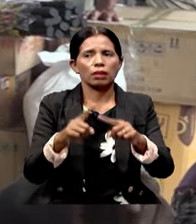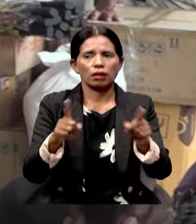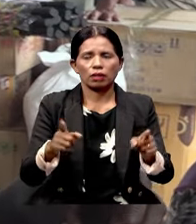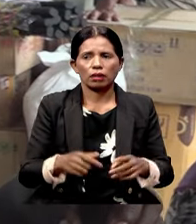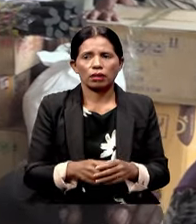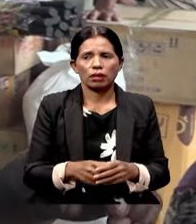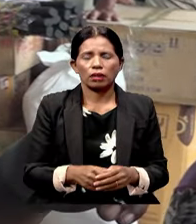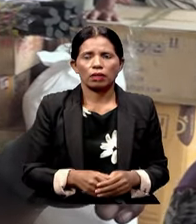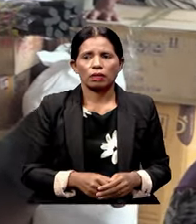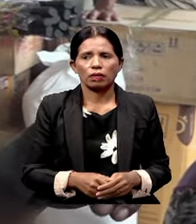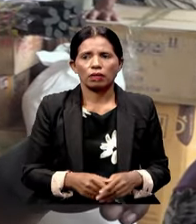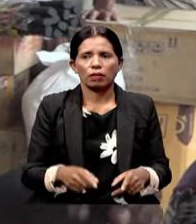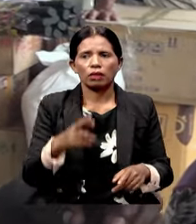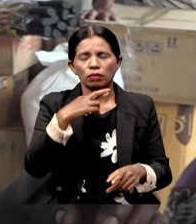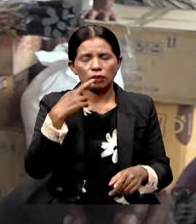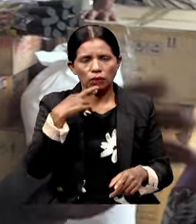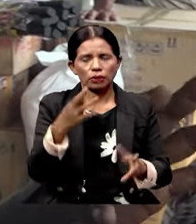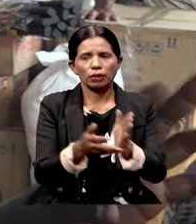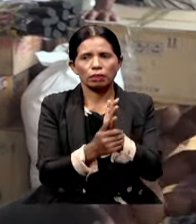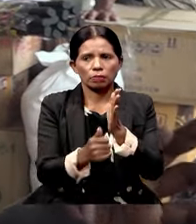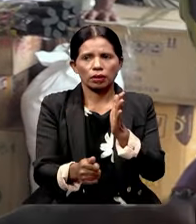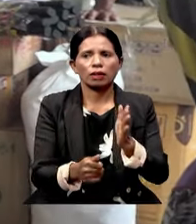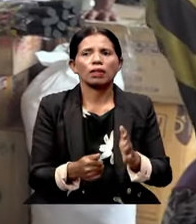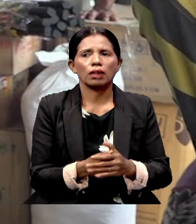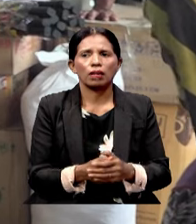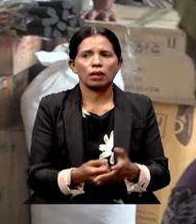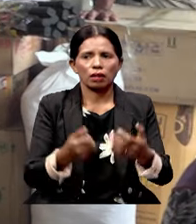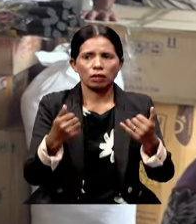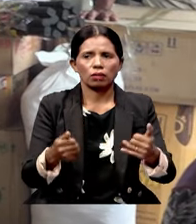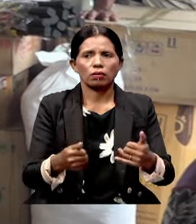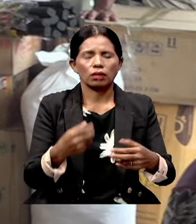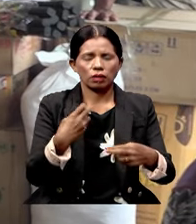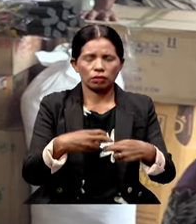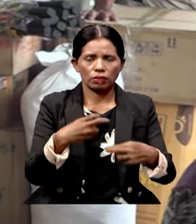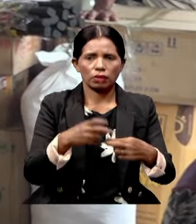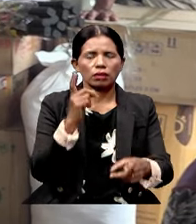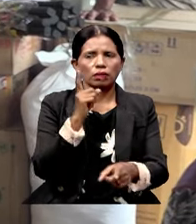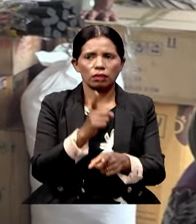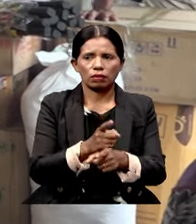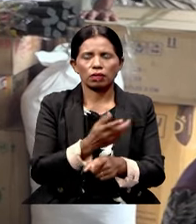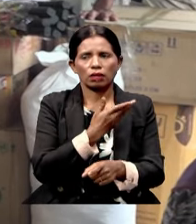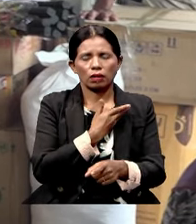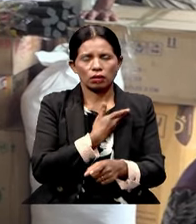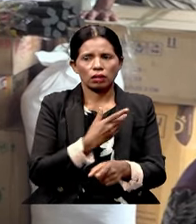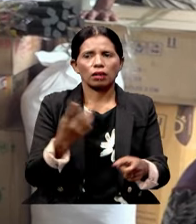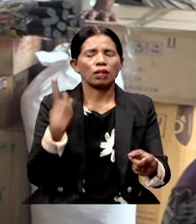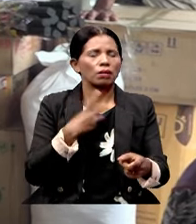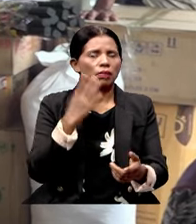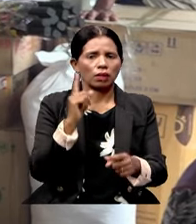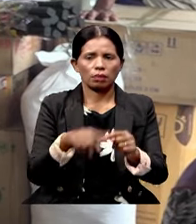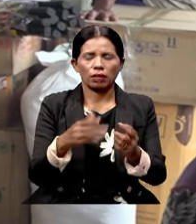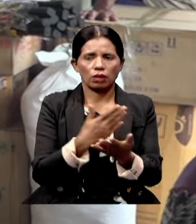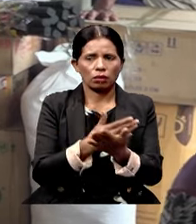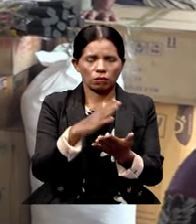ida fi, nesira foso mina nene. Poso mina ne ma agora impacto la halima nene. Karung ida sa nene ami sosa labele tiang nene.